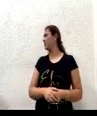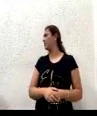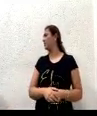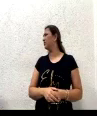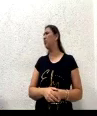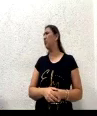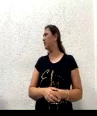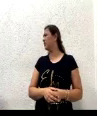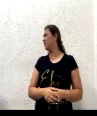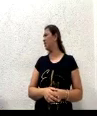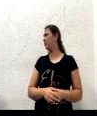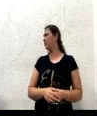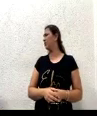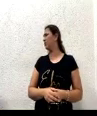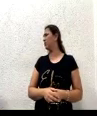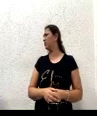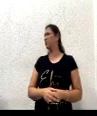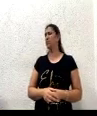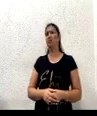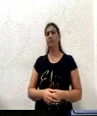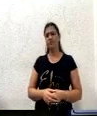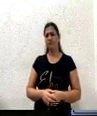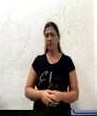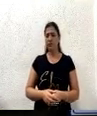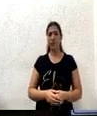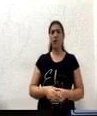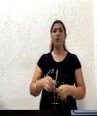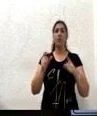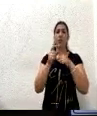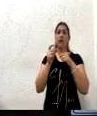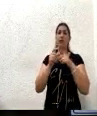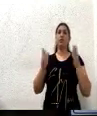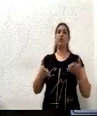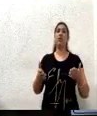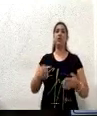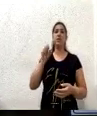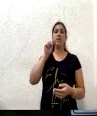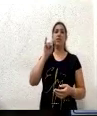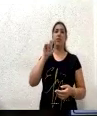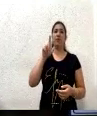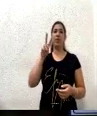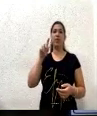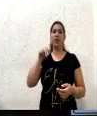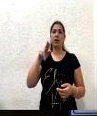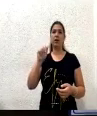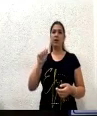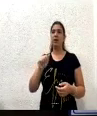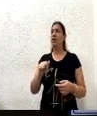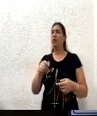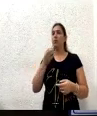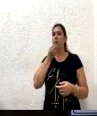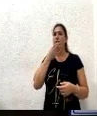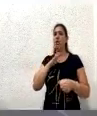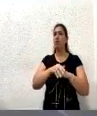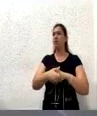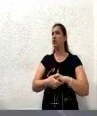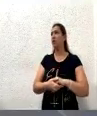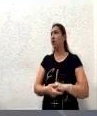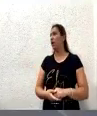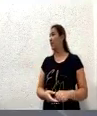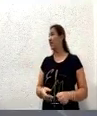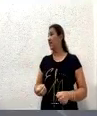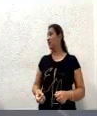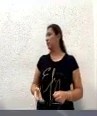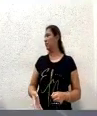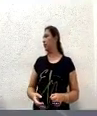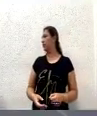Obrigado, vereador Valmir. Com a palavra, a vereadora Silvana. Uma boa noite, presidente. Uma boa noite a todos os vereadores